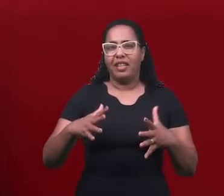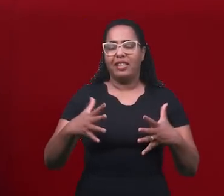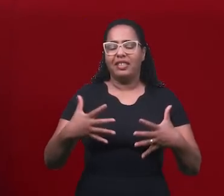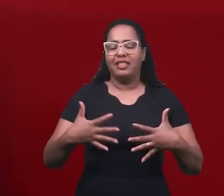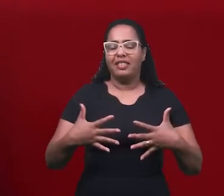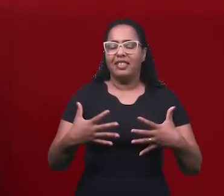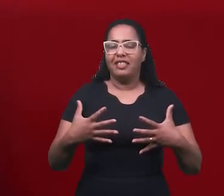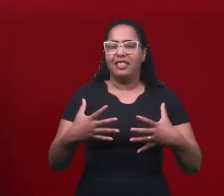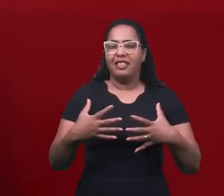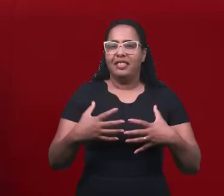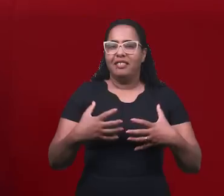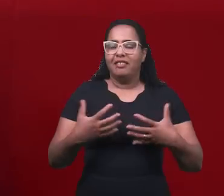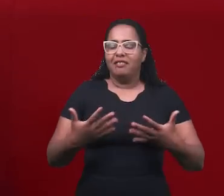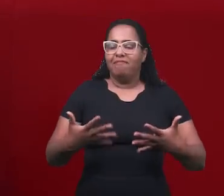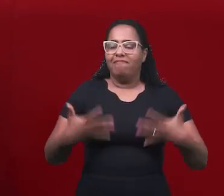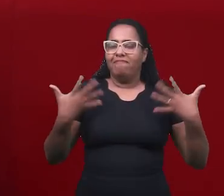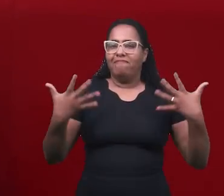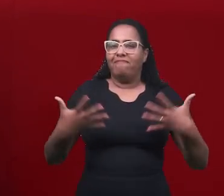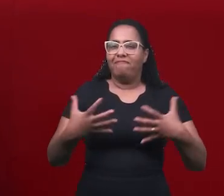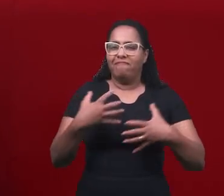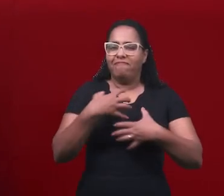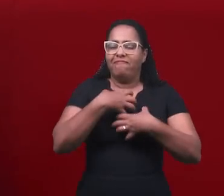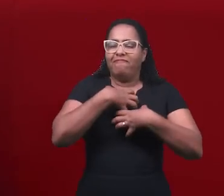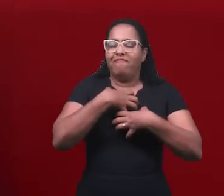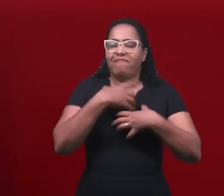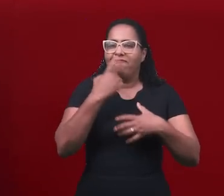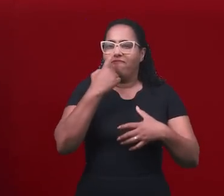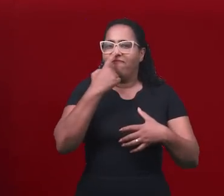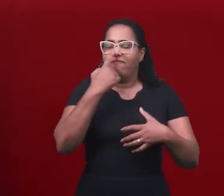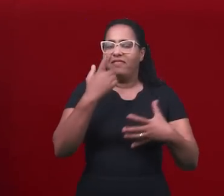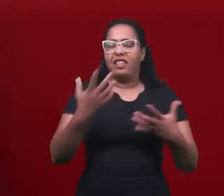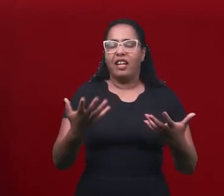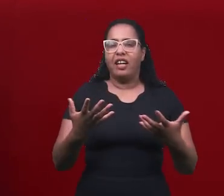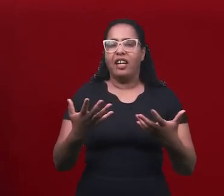acalorado, né? Mais próximo.